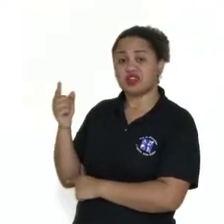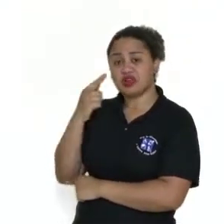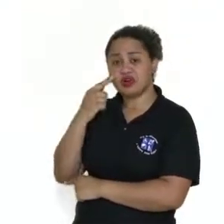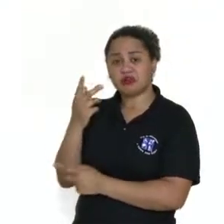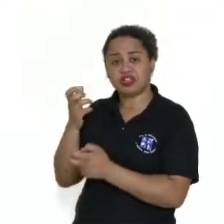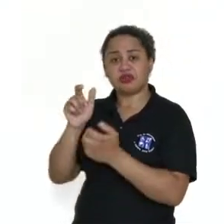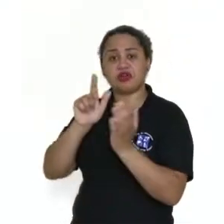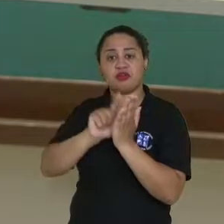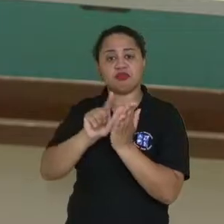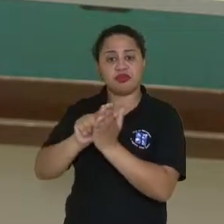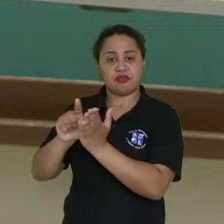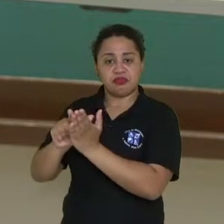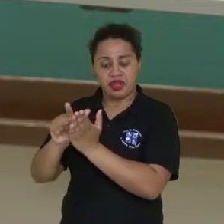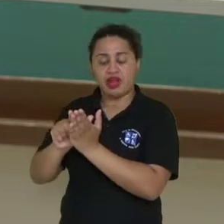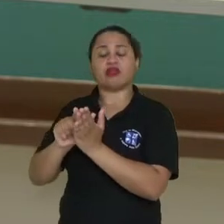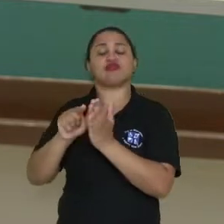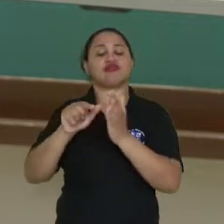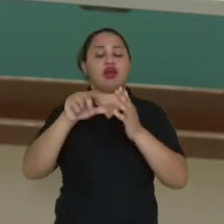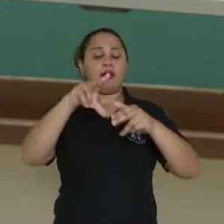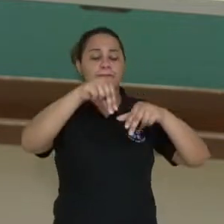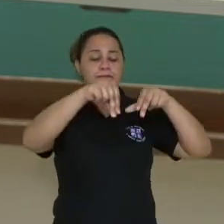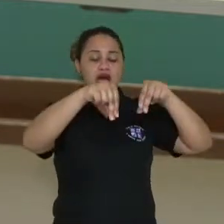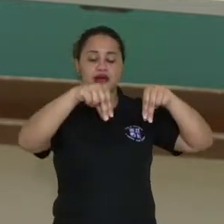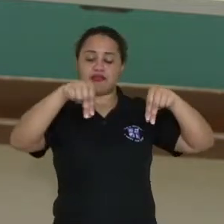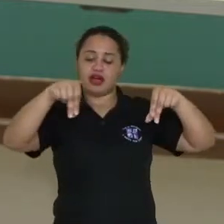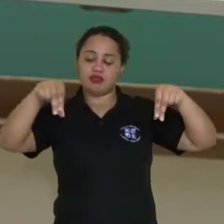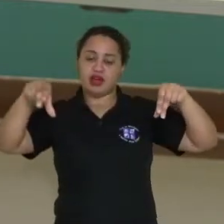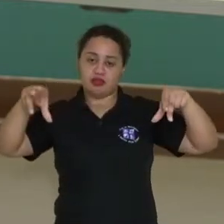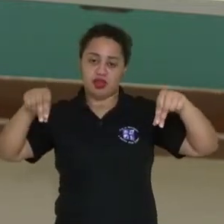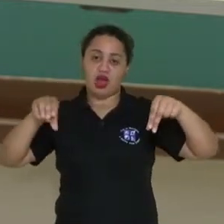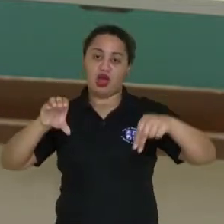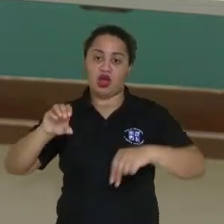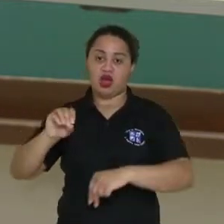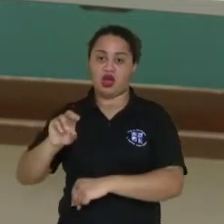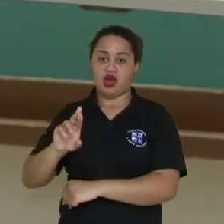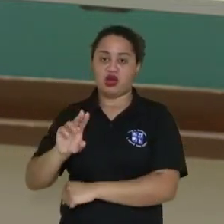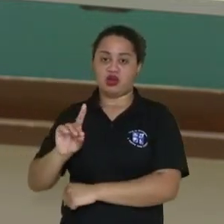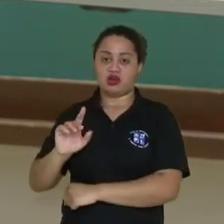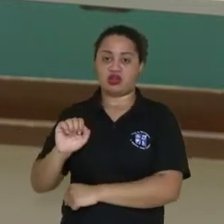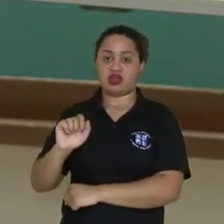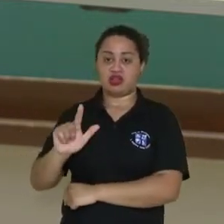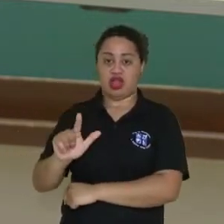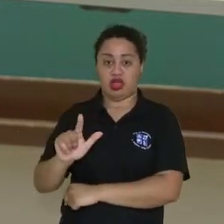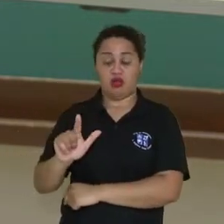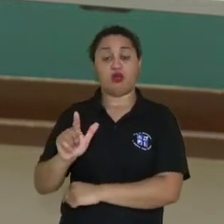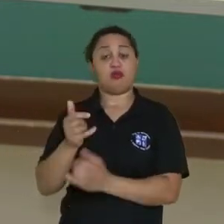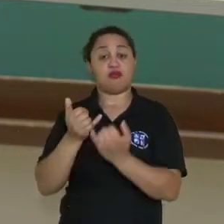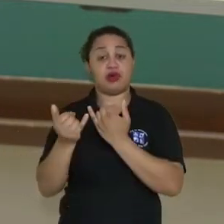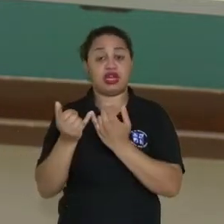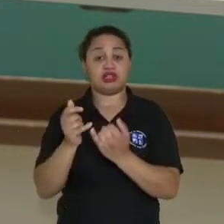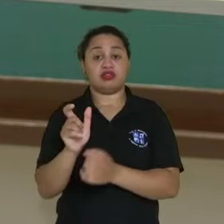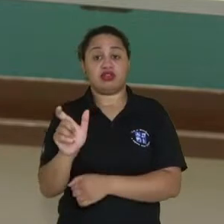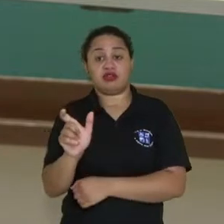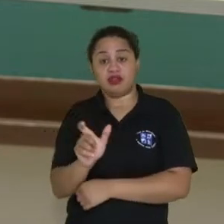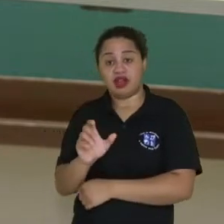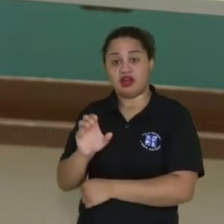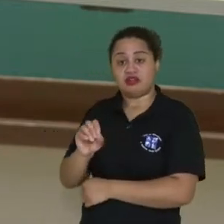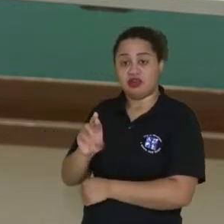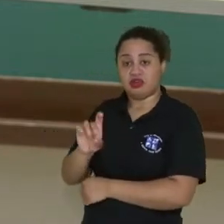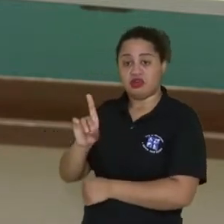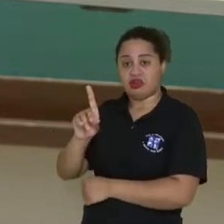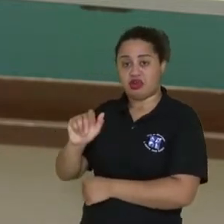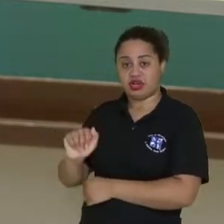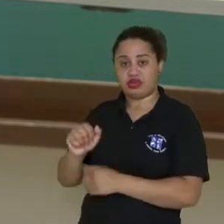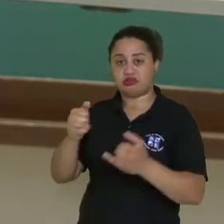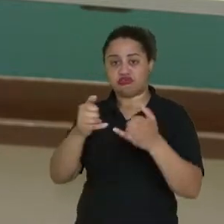Então, cordel pode ser associado com corda, né? Por isso, literatura de cordel. Geralmente, o poeta, a